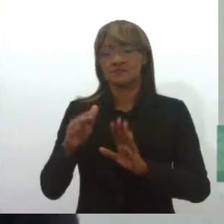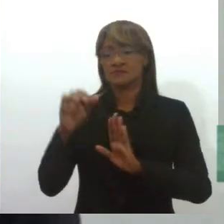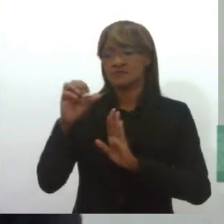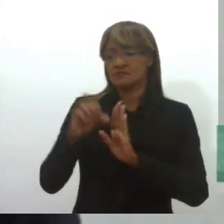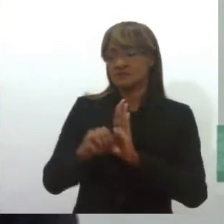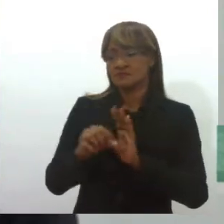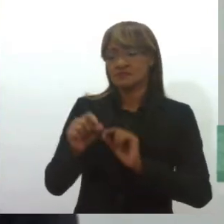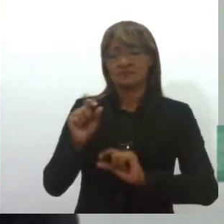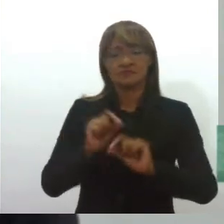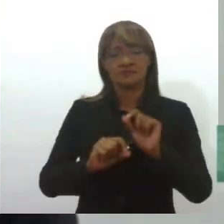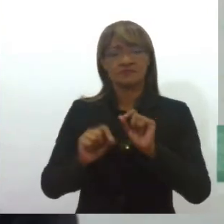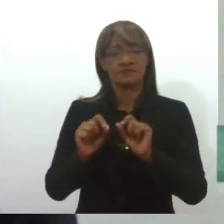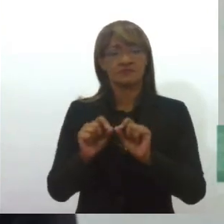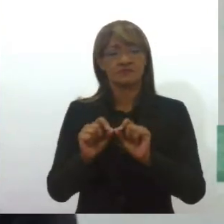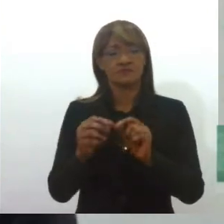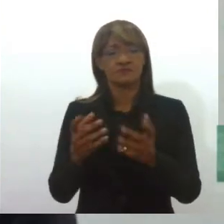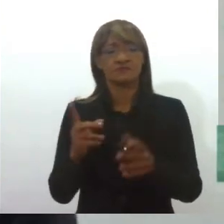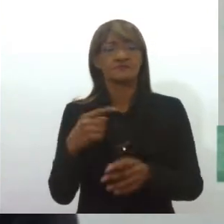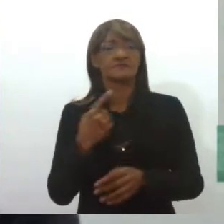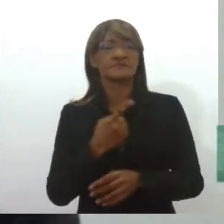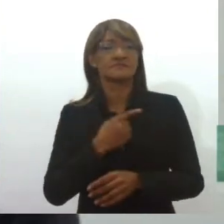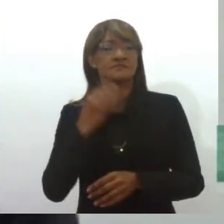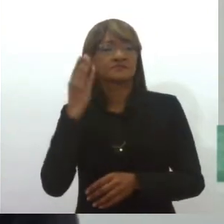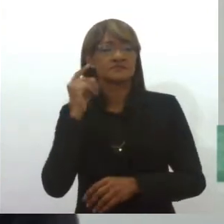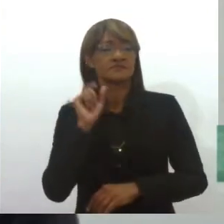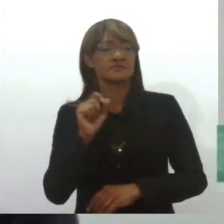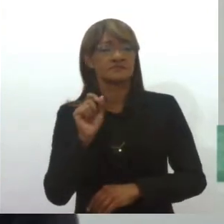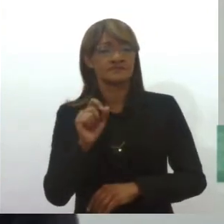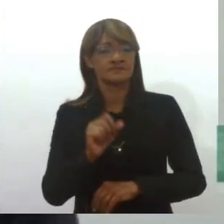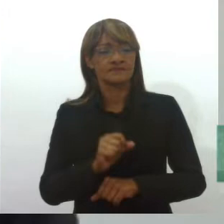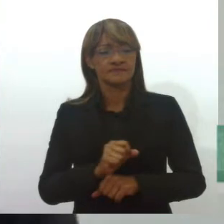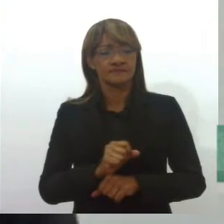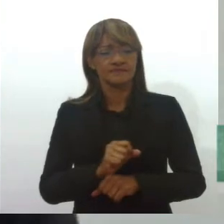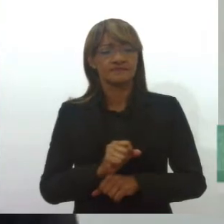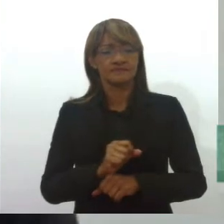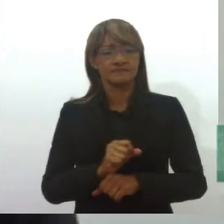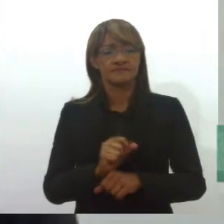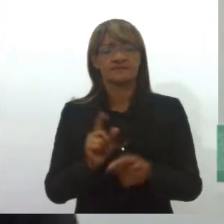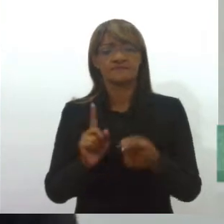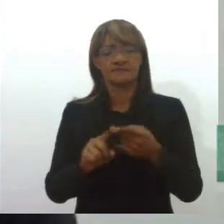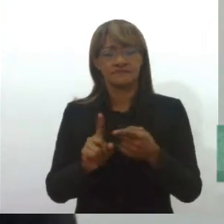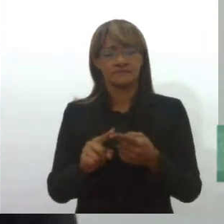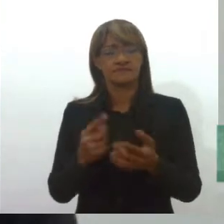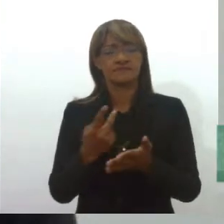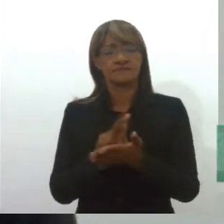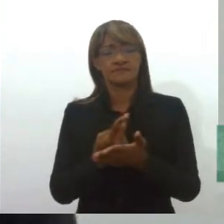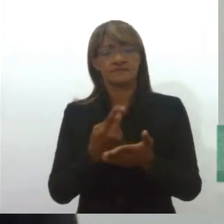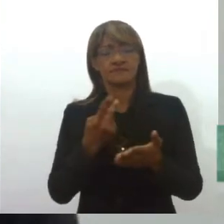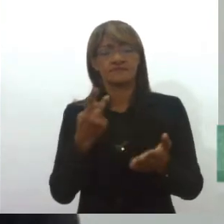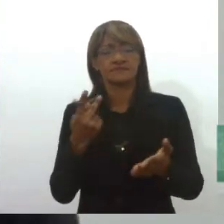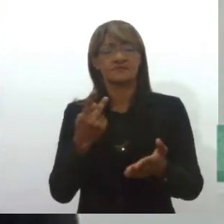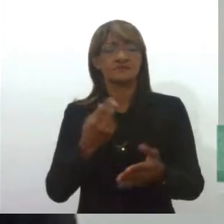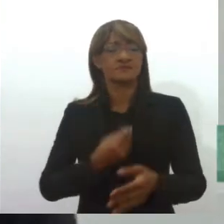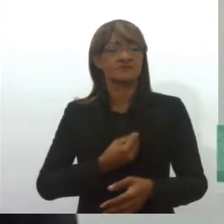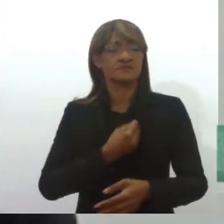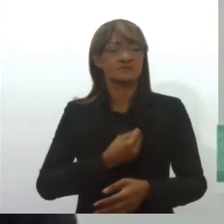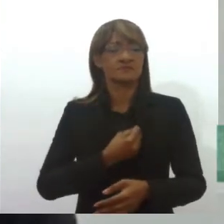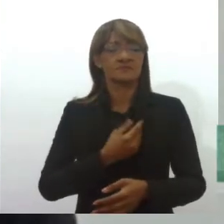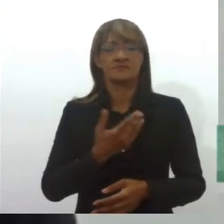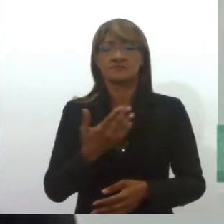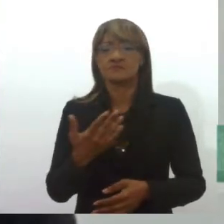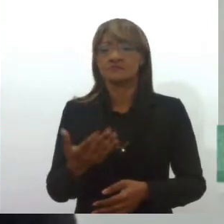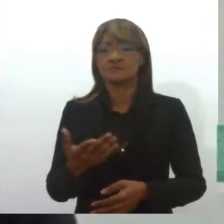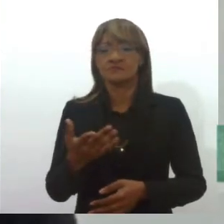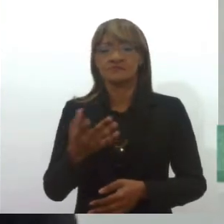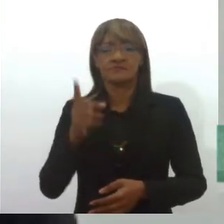atualmente. Mas nós sabemos que esses crimes, eles também são praticados no cotidiano das ruas, daí a